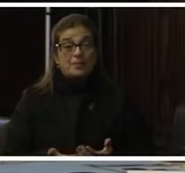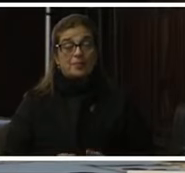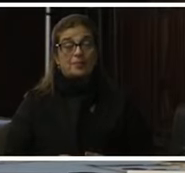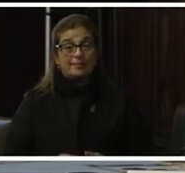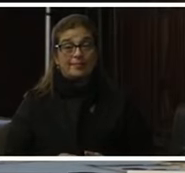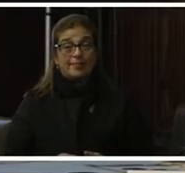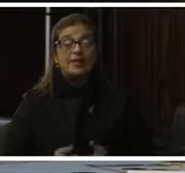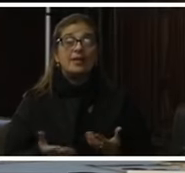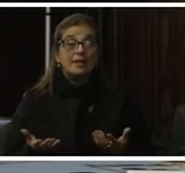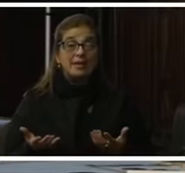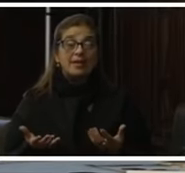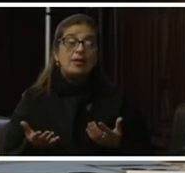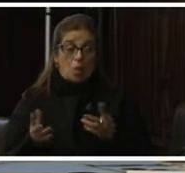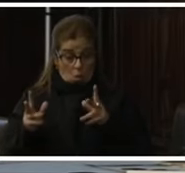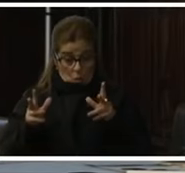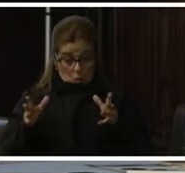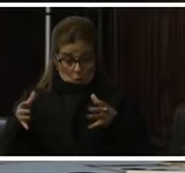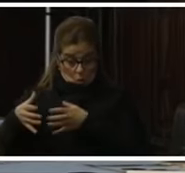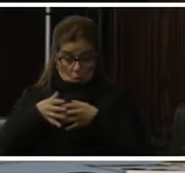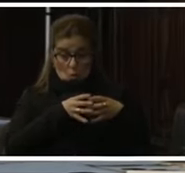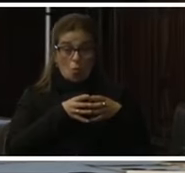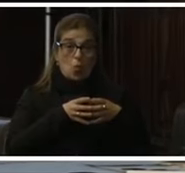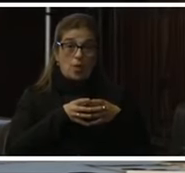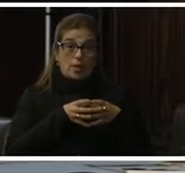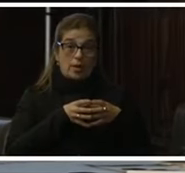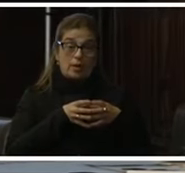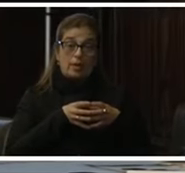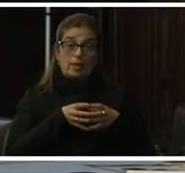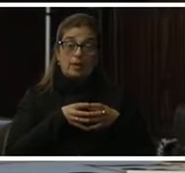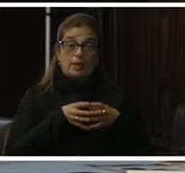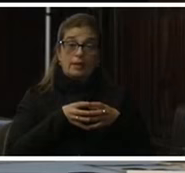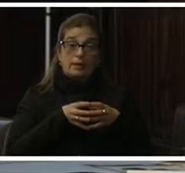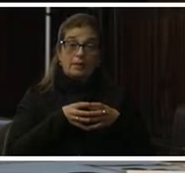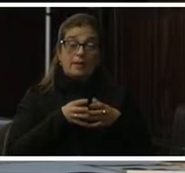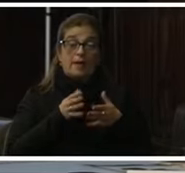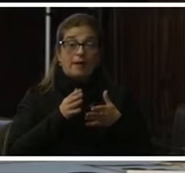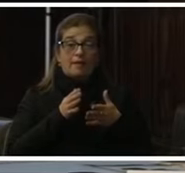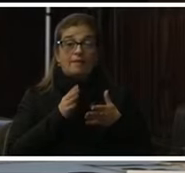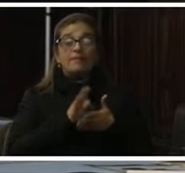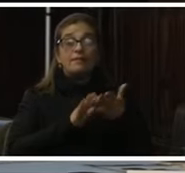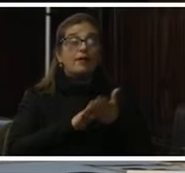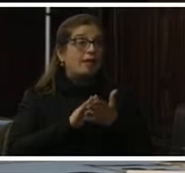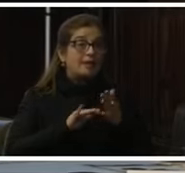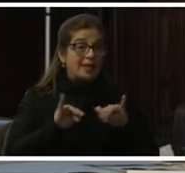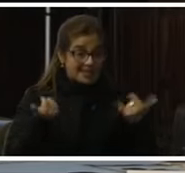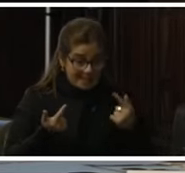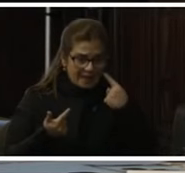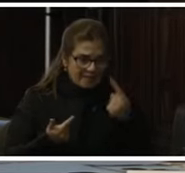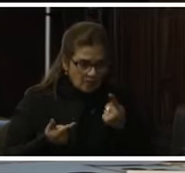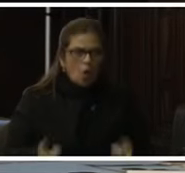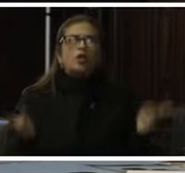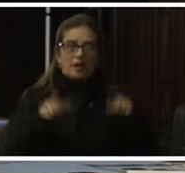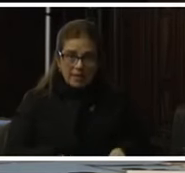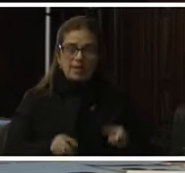o ataque é bem vai ser acontecido de novo